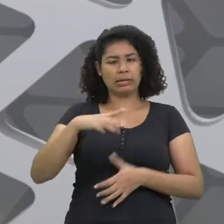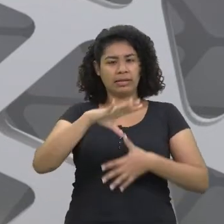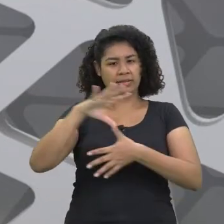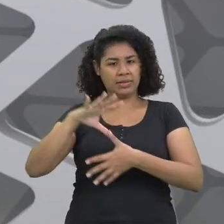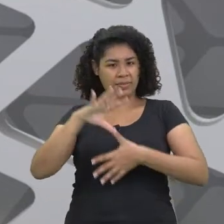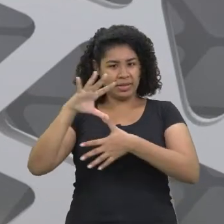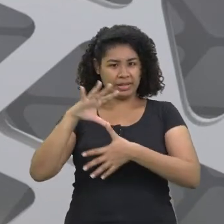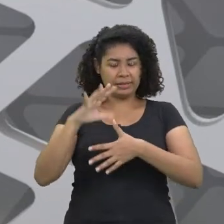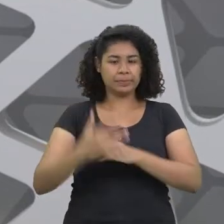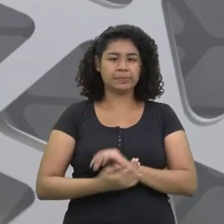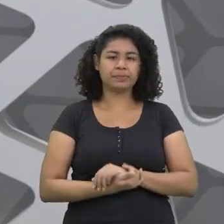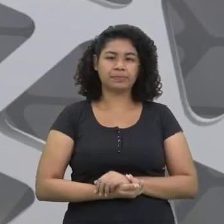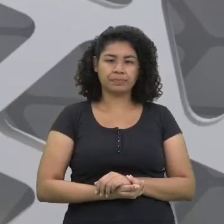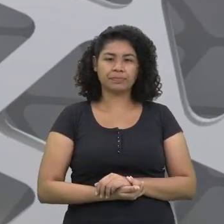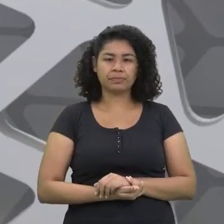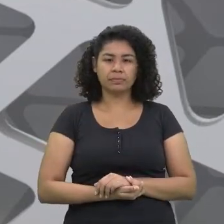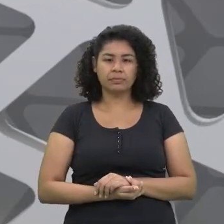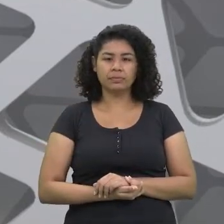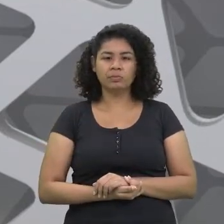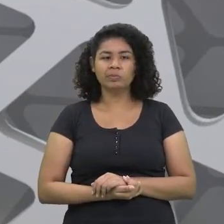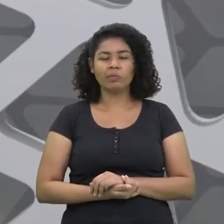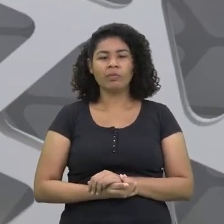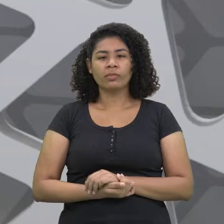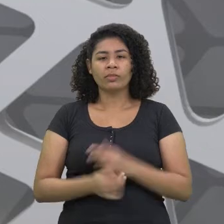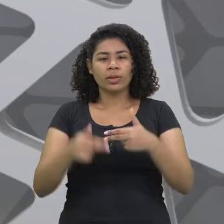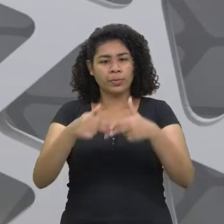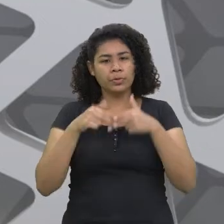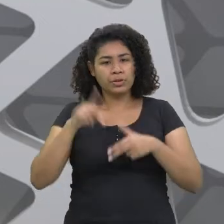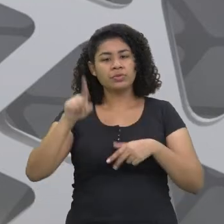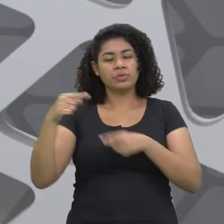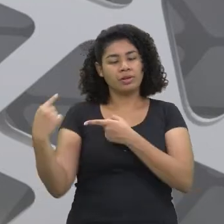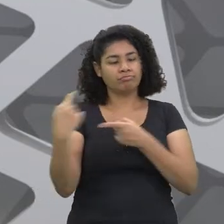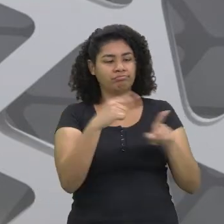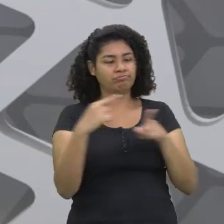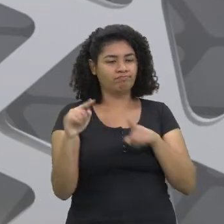então, dessa forma estabelecido as medidas que vão lutar contra o